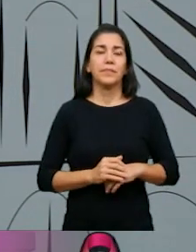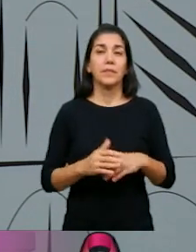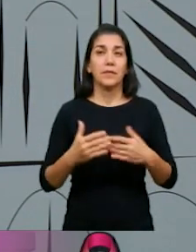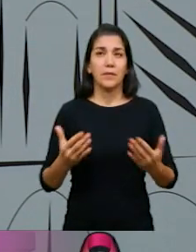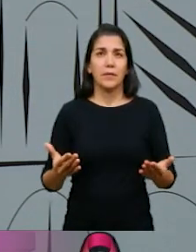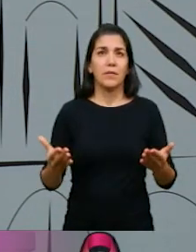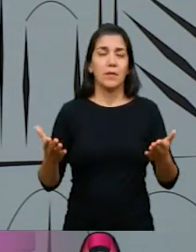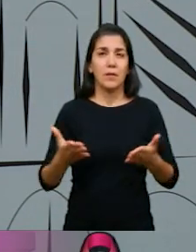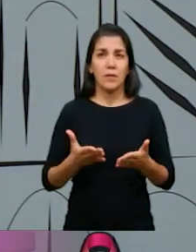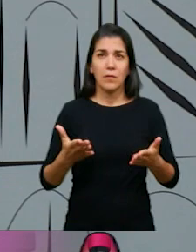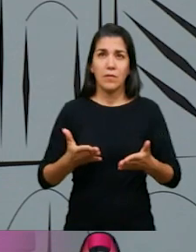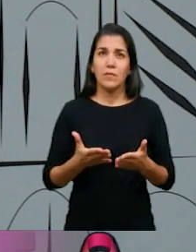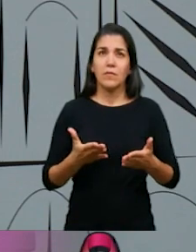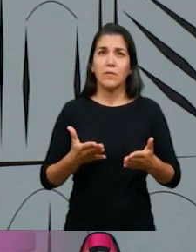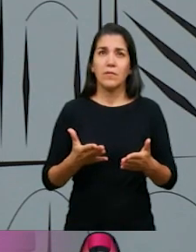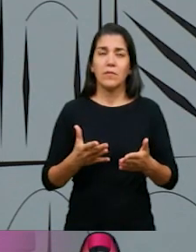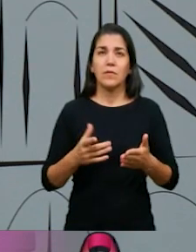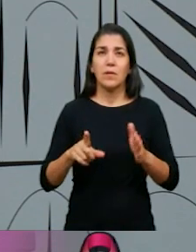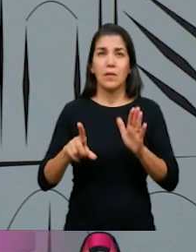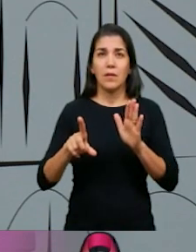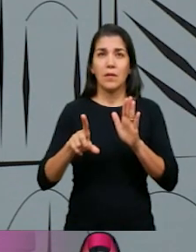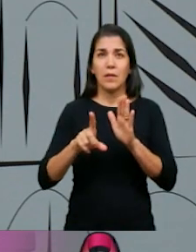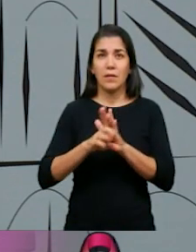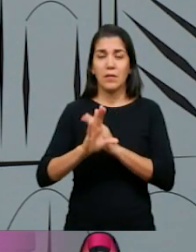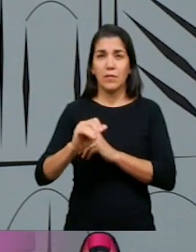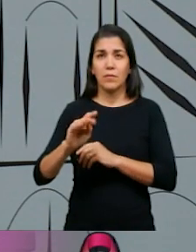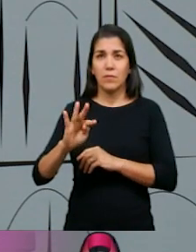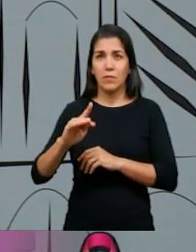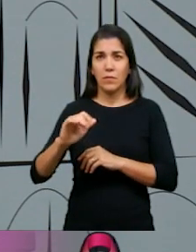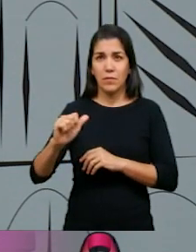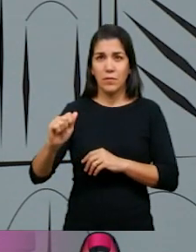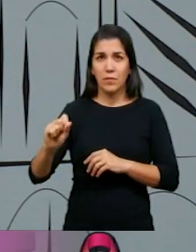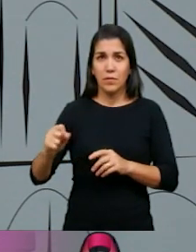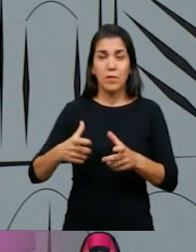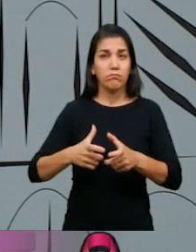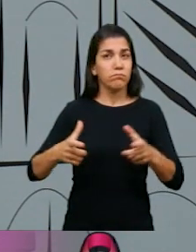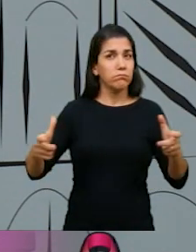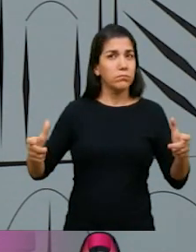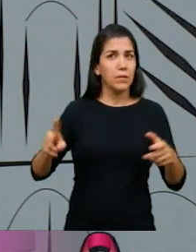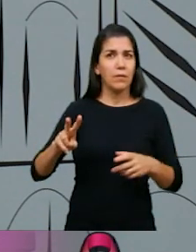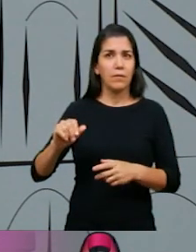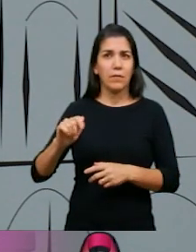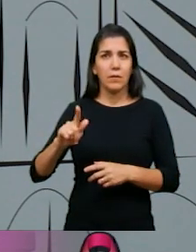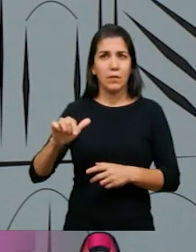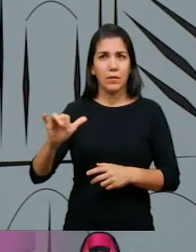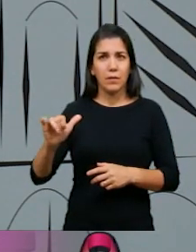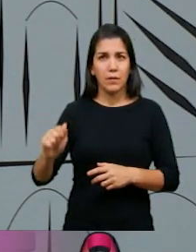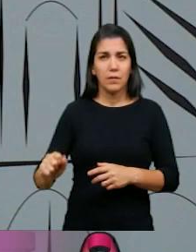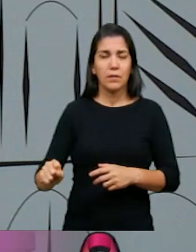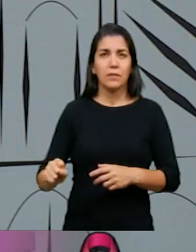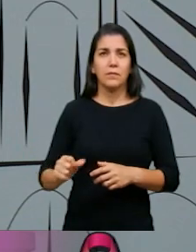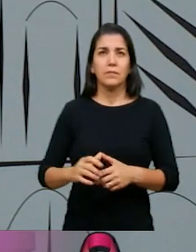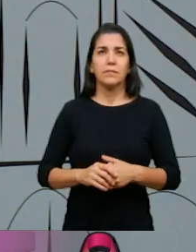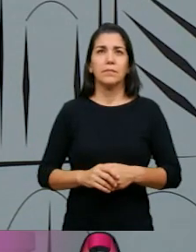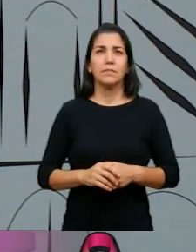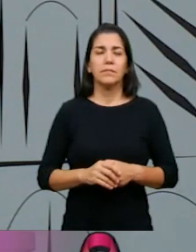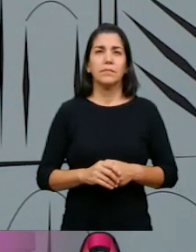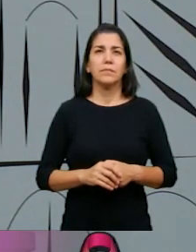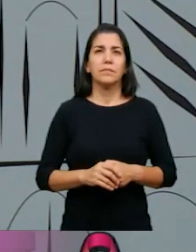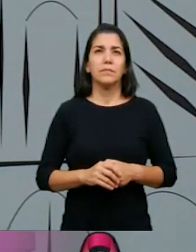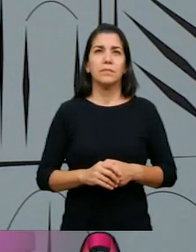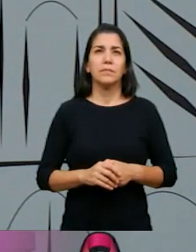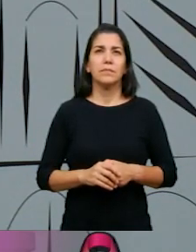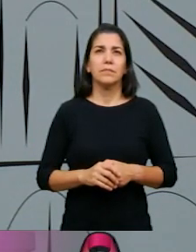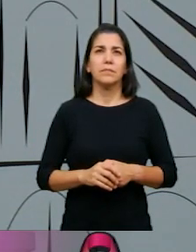permanecer, as cotas também serão ampliadas e a gente espera que alcance outras pessoas, assim como também me